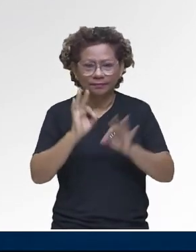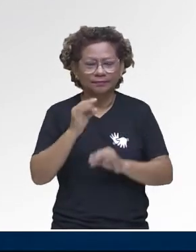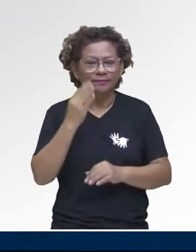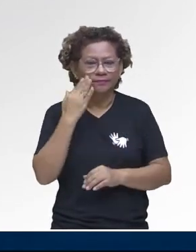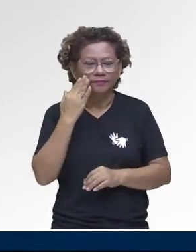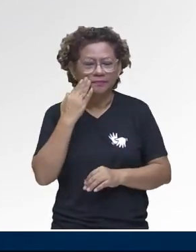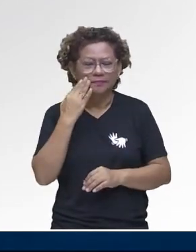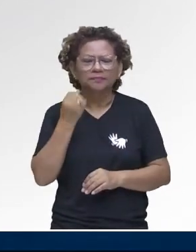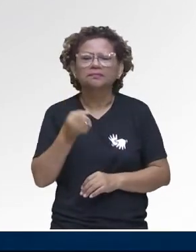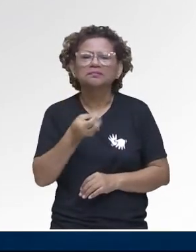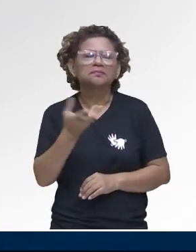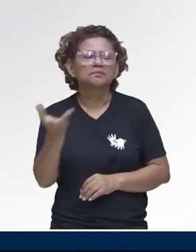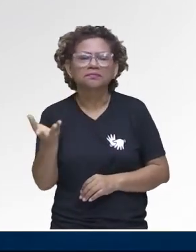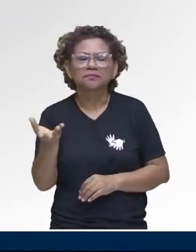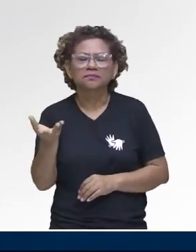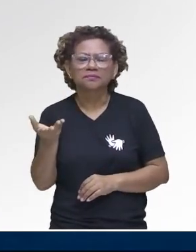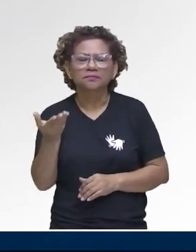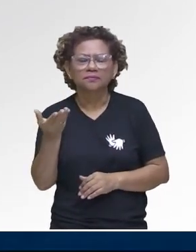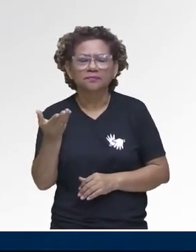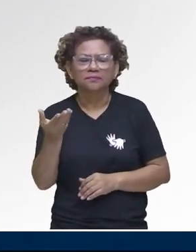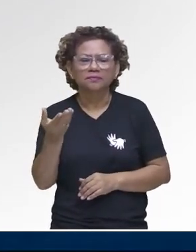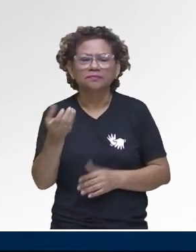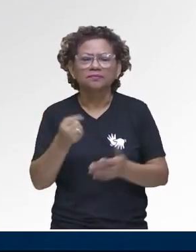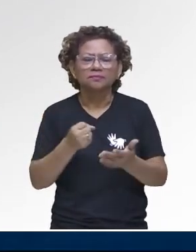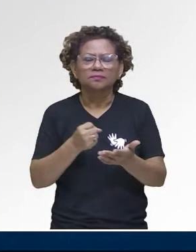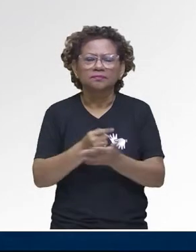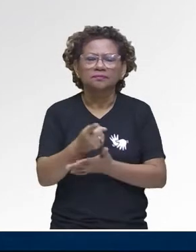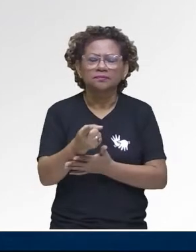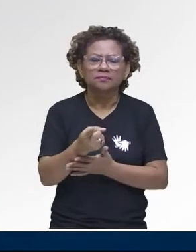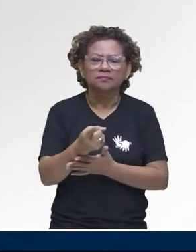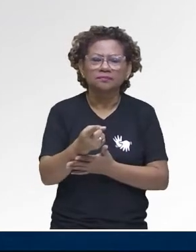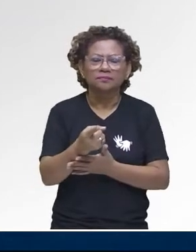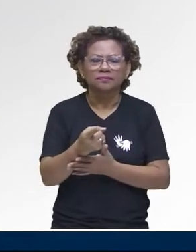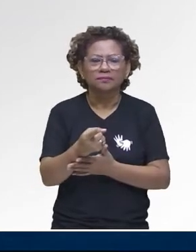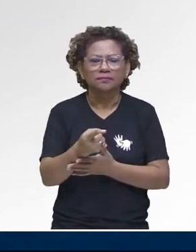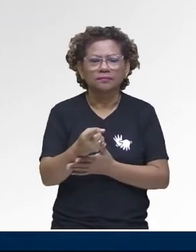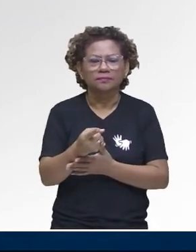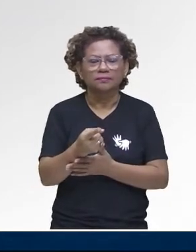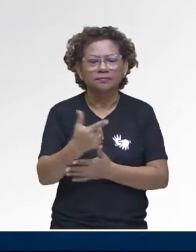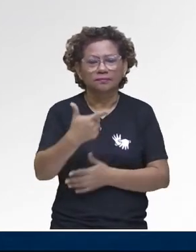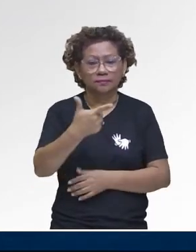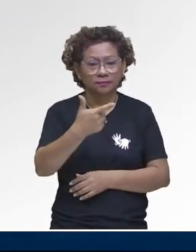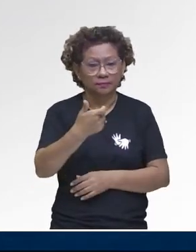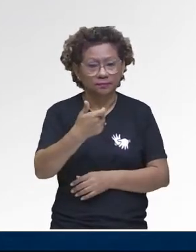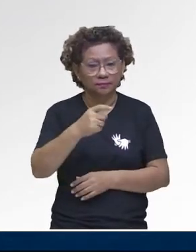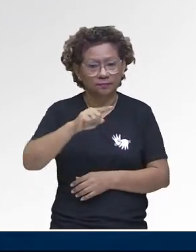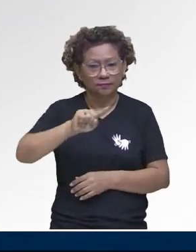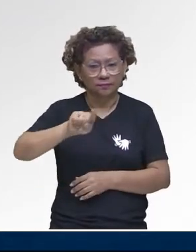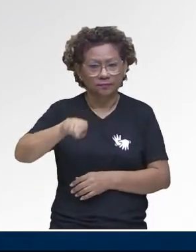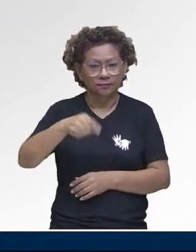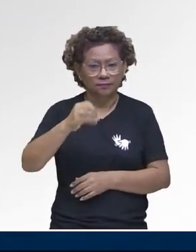poderia responder da seguinte forma: ela gastou